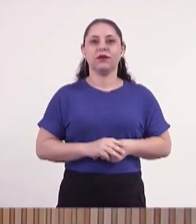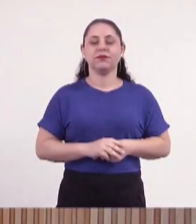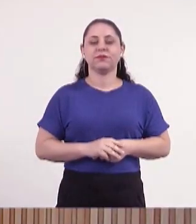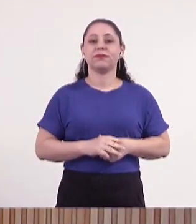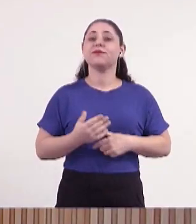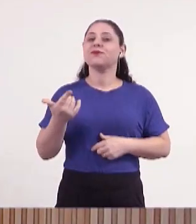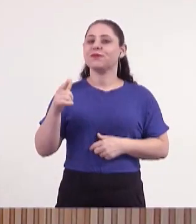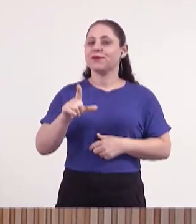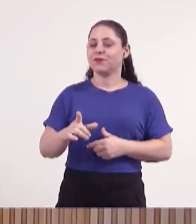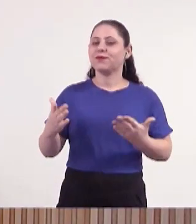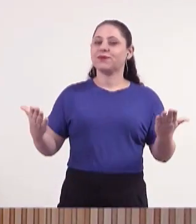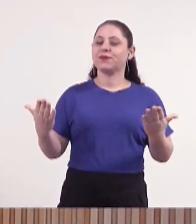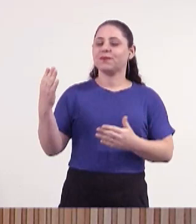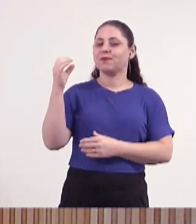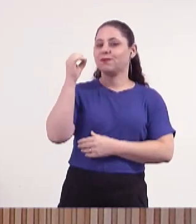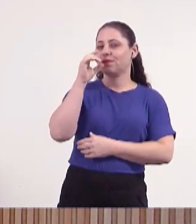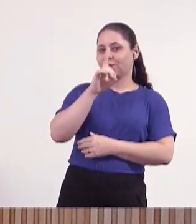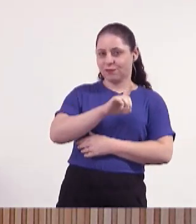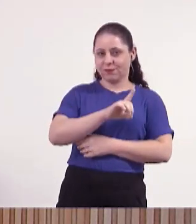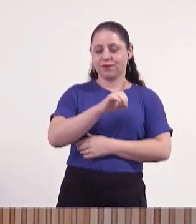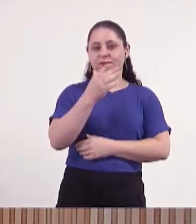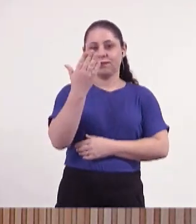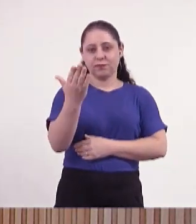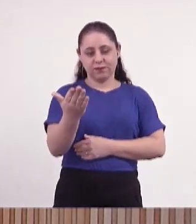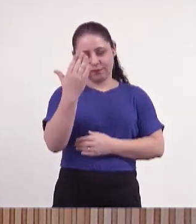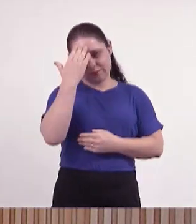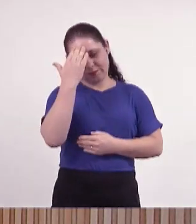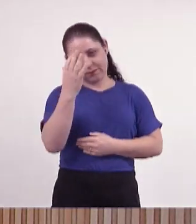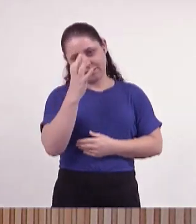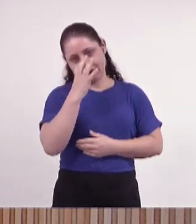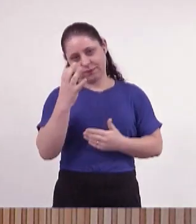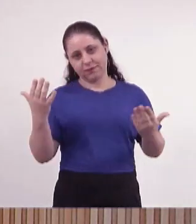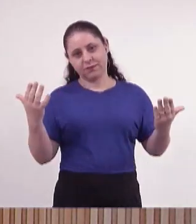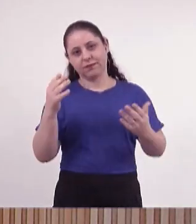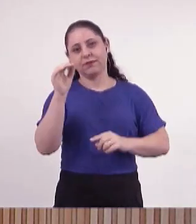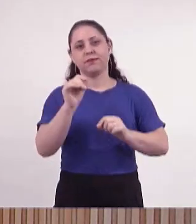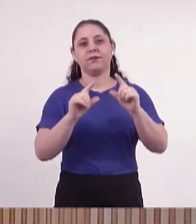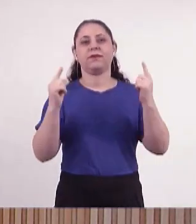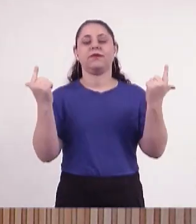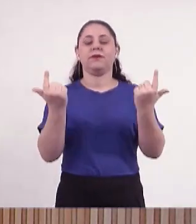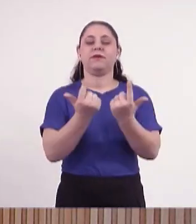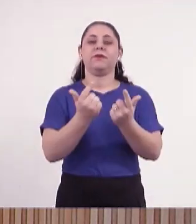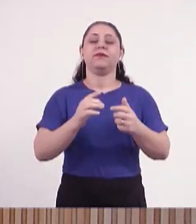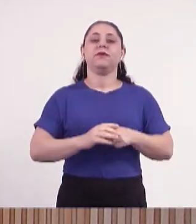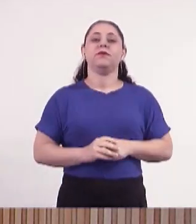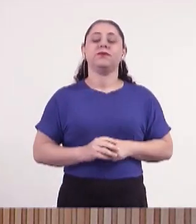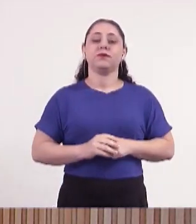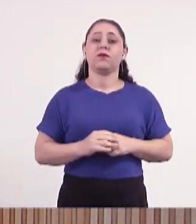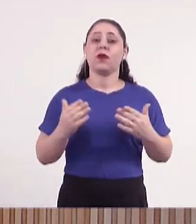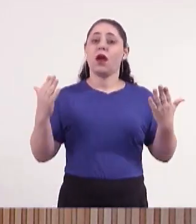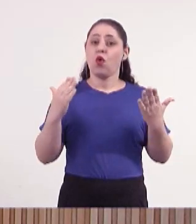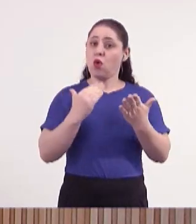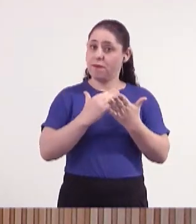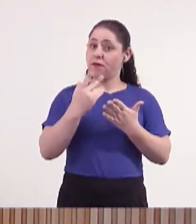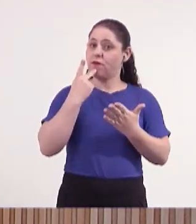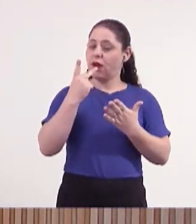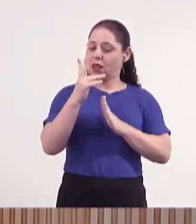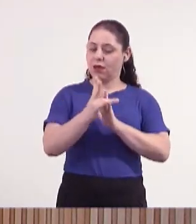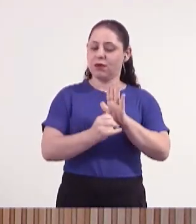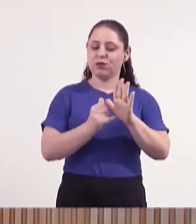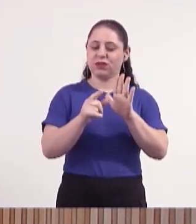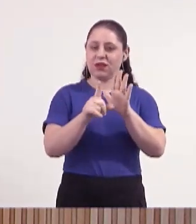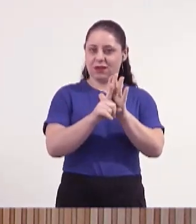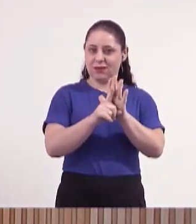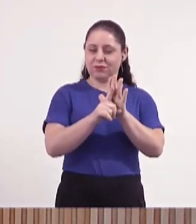Mais uma vez, muito bom dia para você. Obrigado pela sua companhia aqui na TV Alemes. Bom, vamos começar falando dos